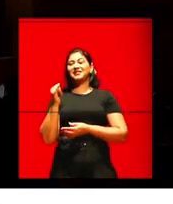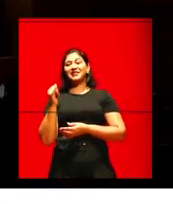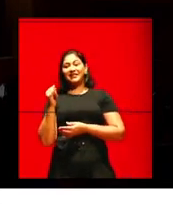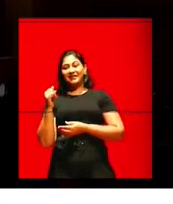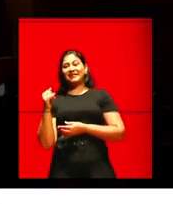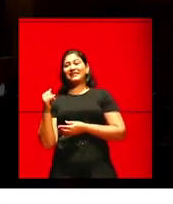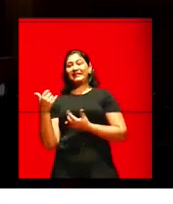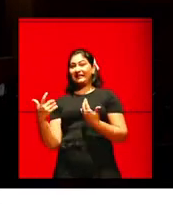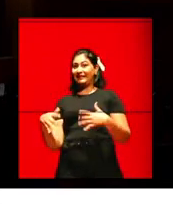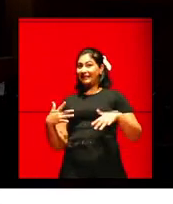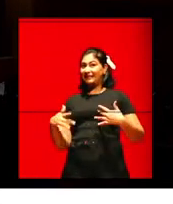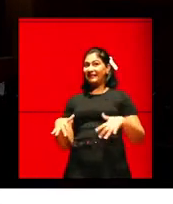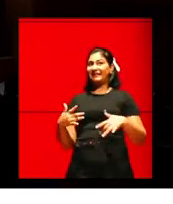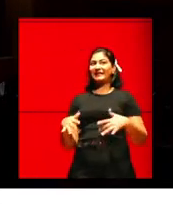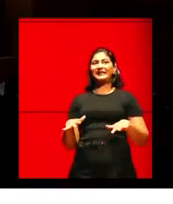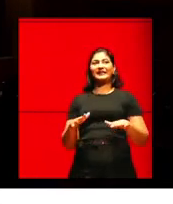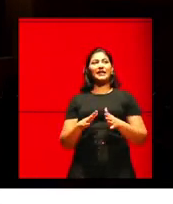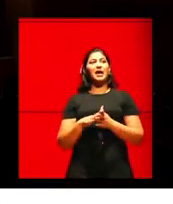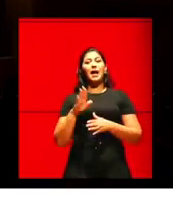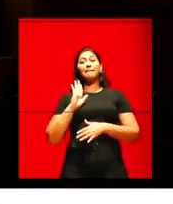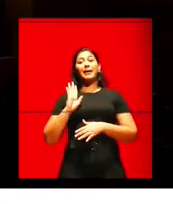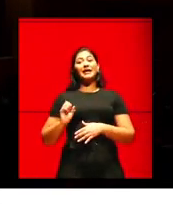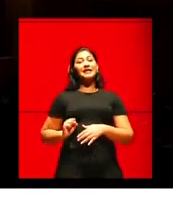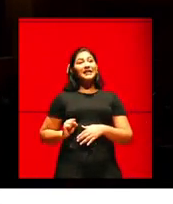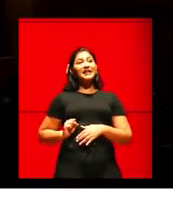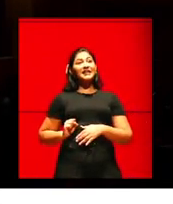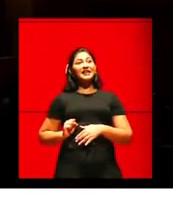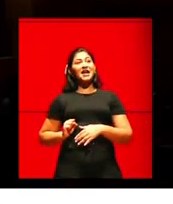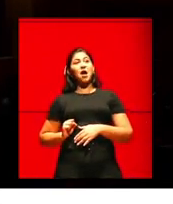Aê! Cadê o Barão?